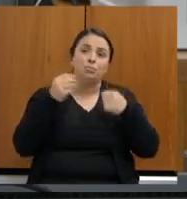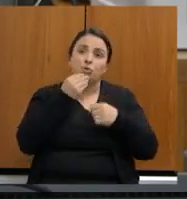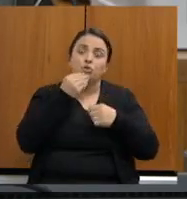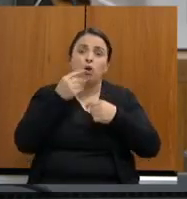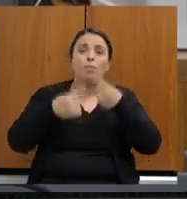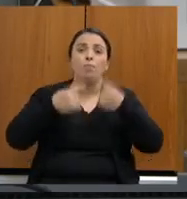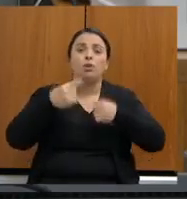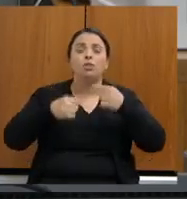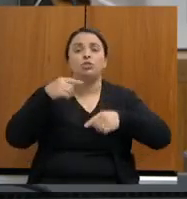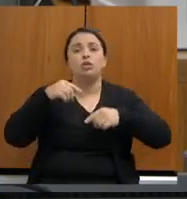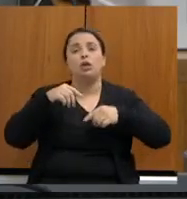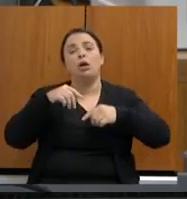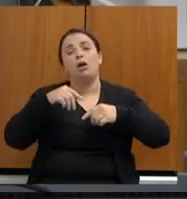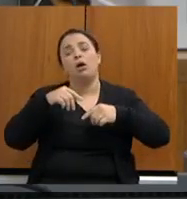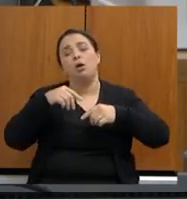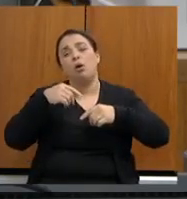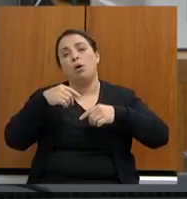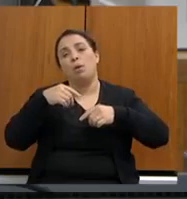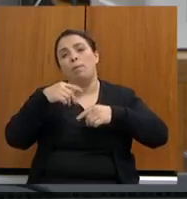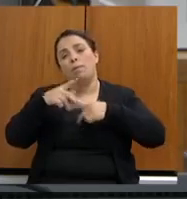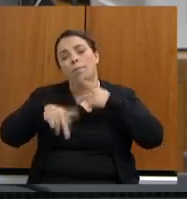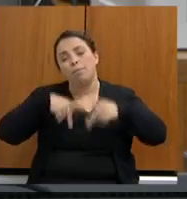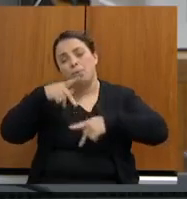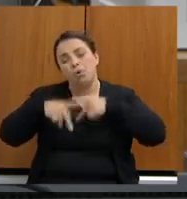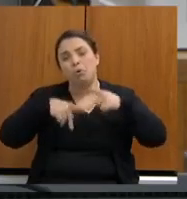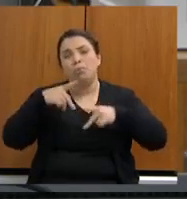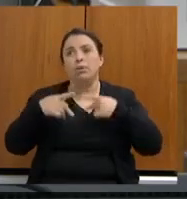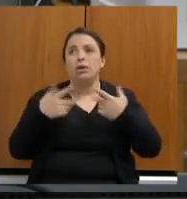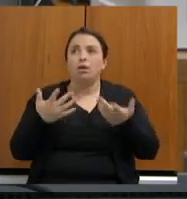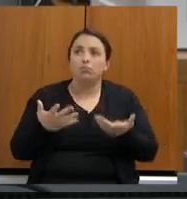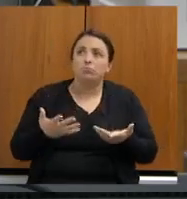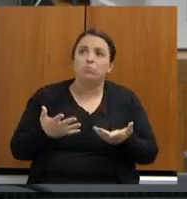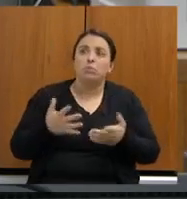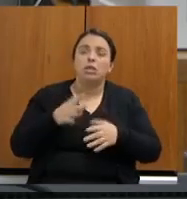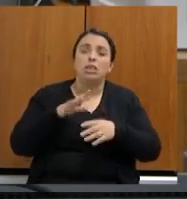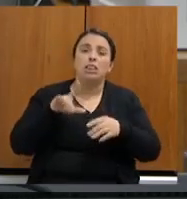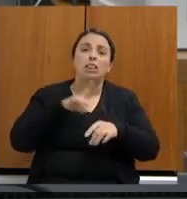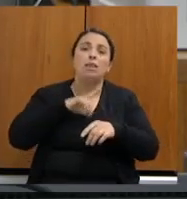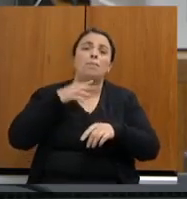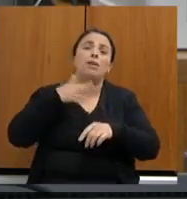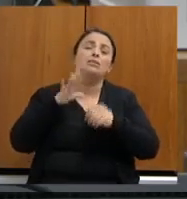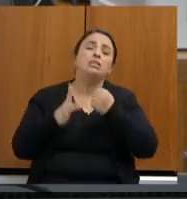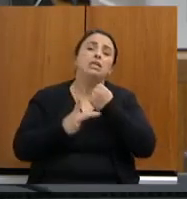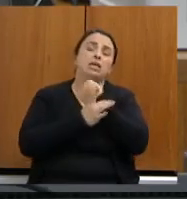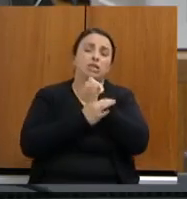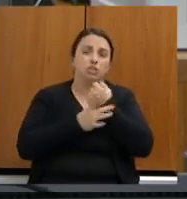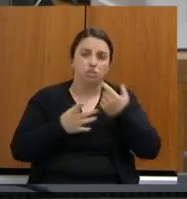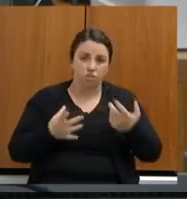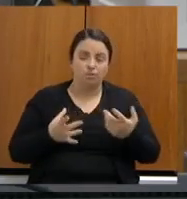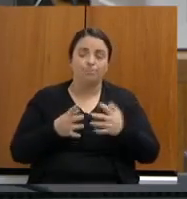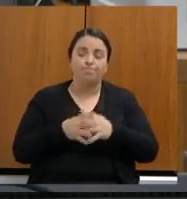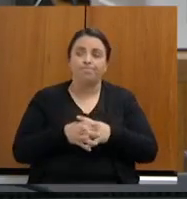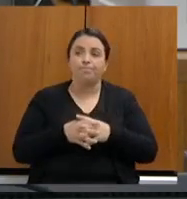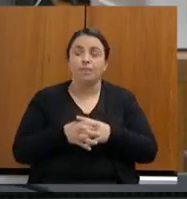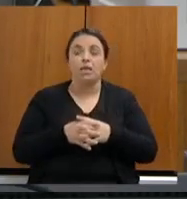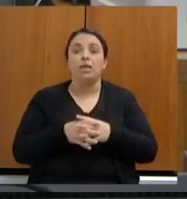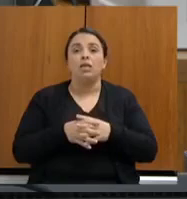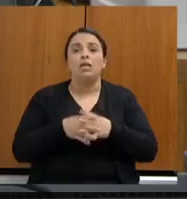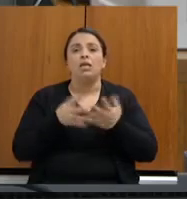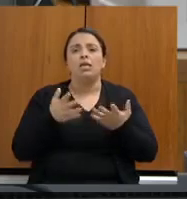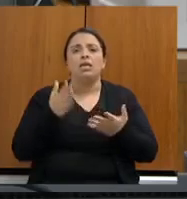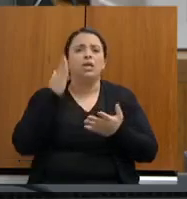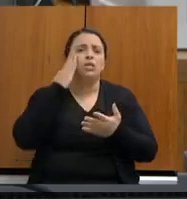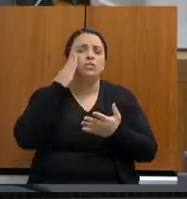garantista como para um lado mais restritivo e a gente sabe que o governador foi eleito com a plataforma liberal e ele